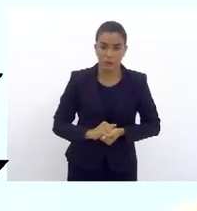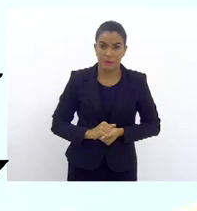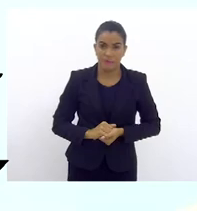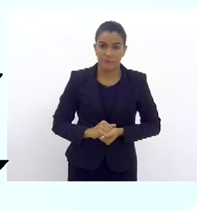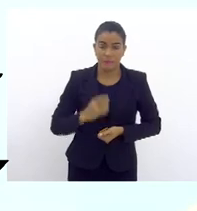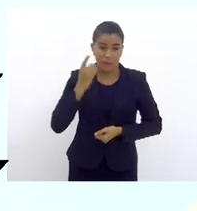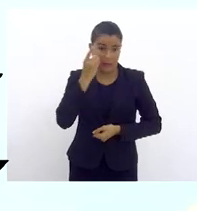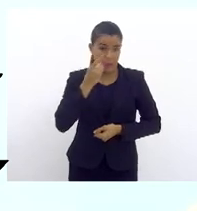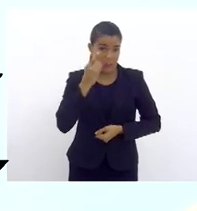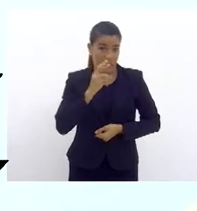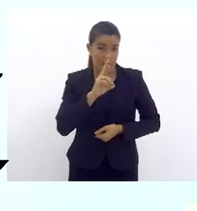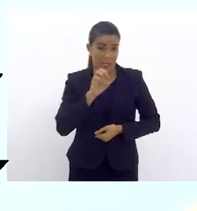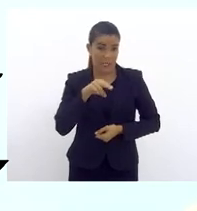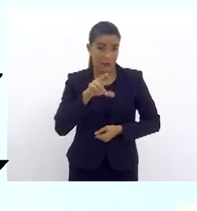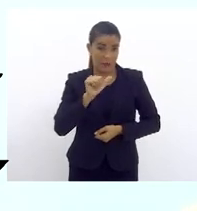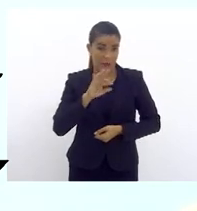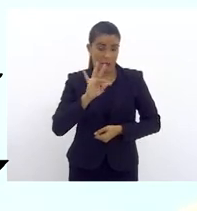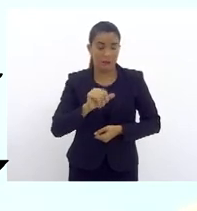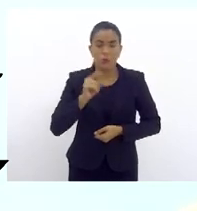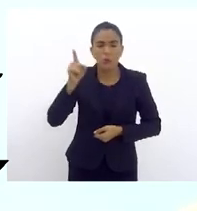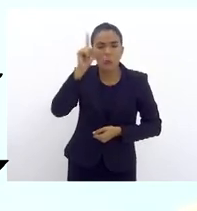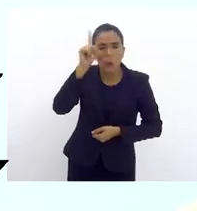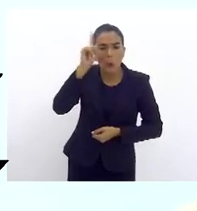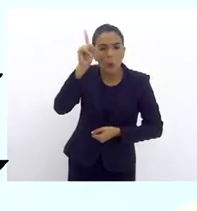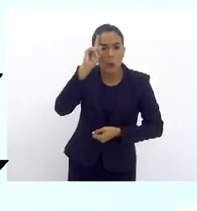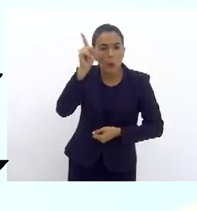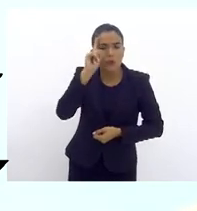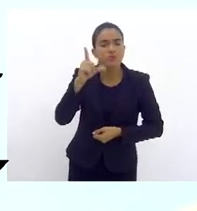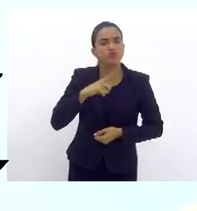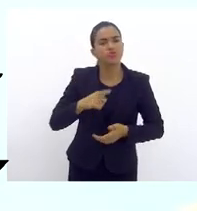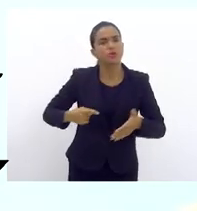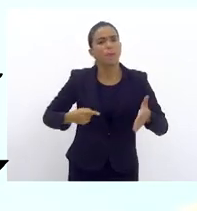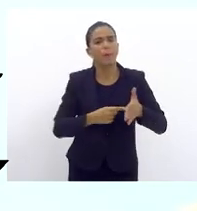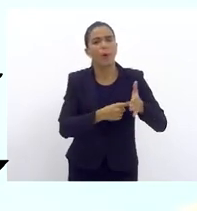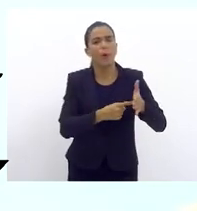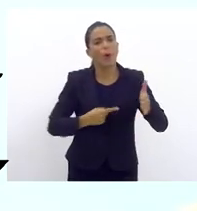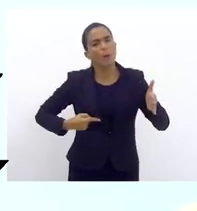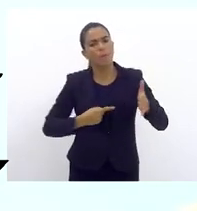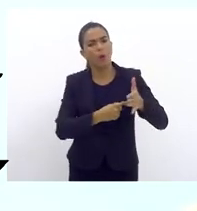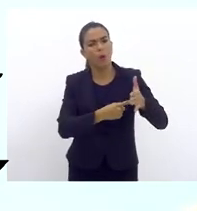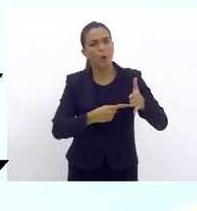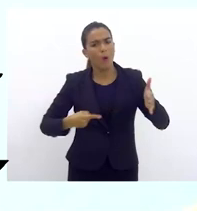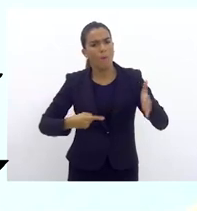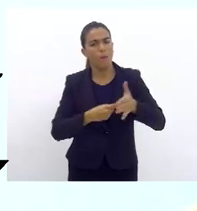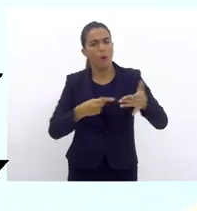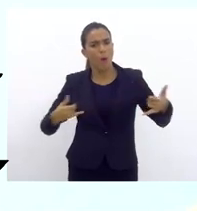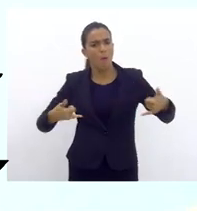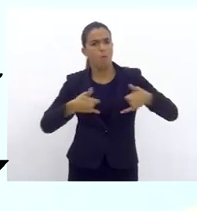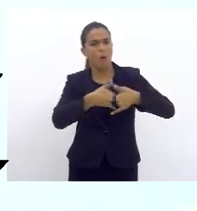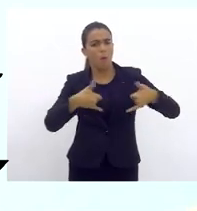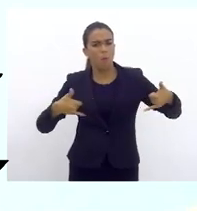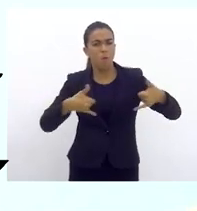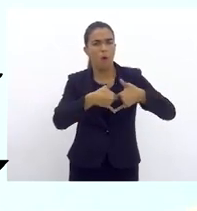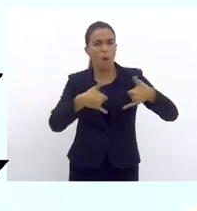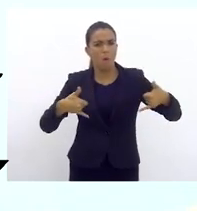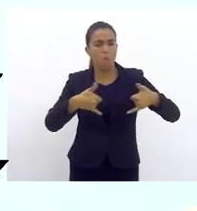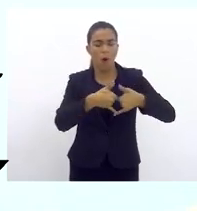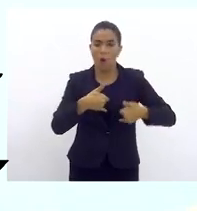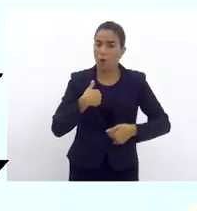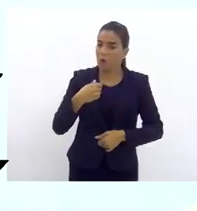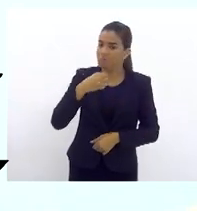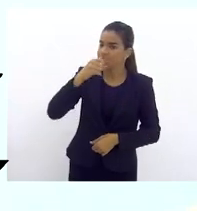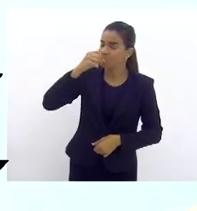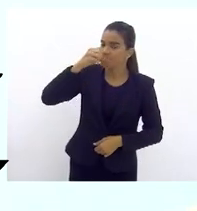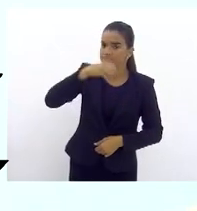deputada Renato não havia um dia que não havia uma denúncia desse tipo era realmente uma uma coisa